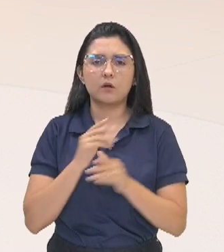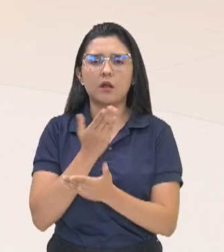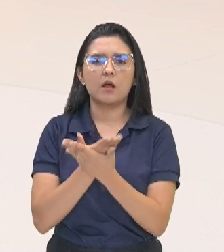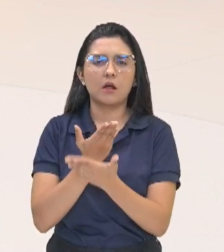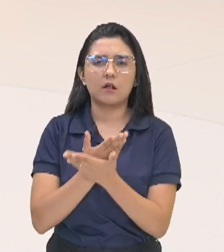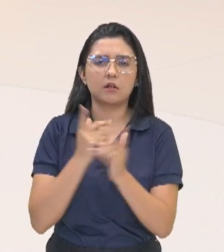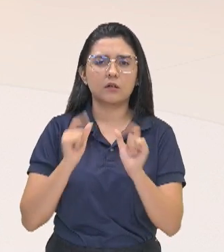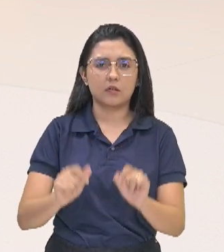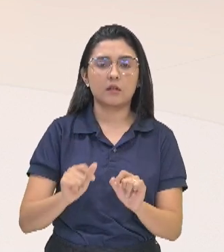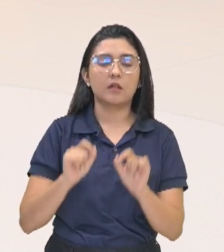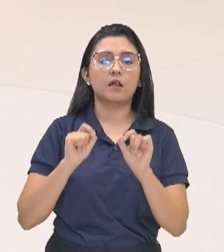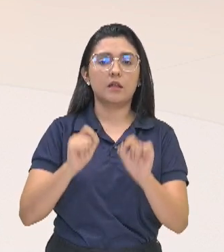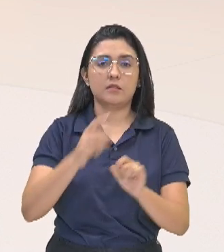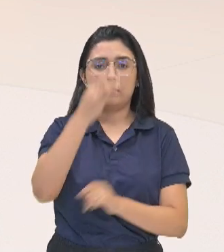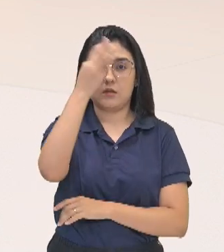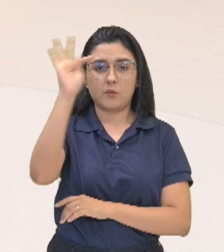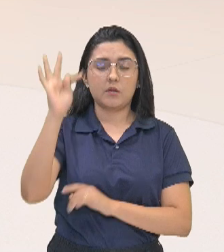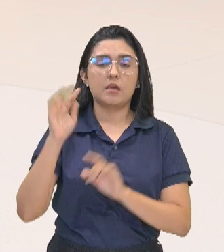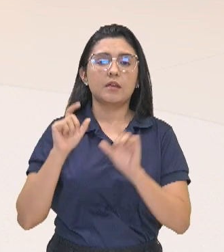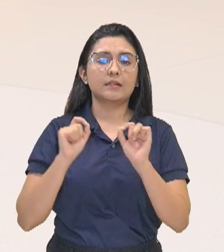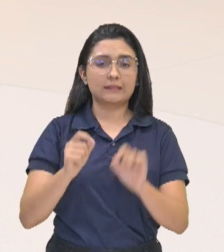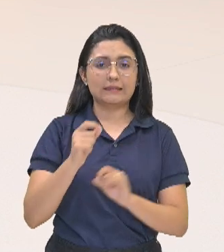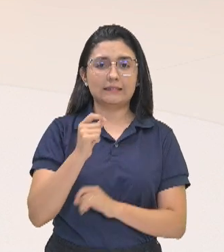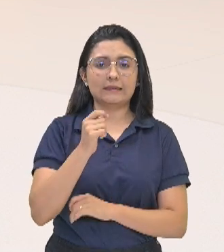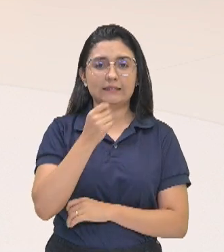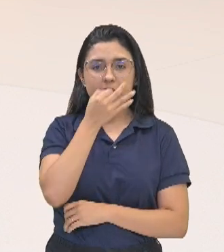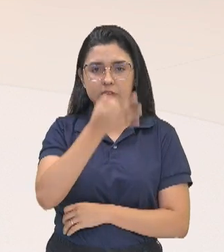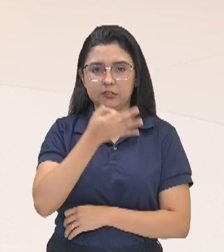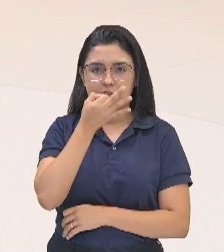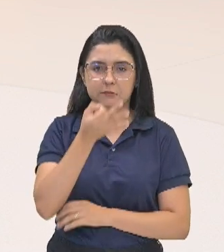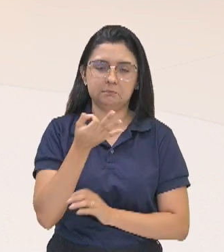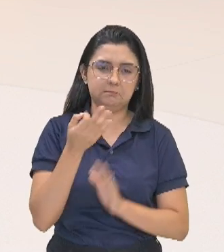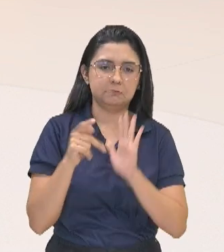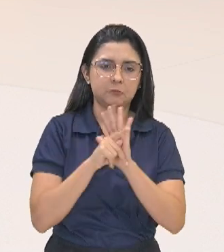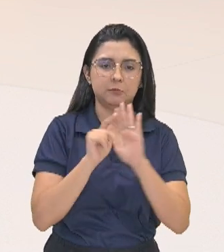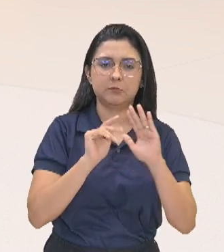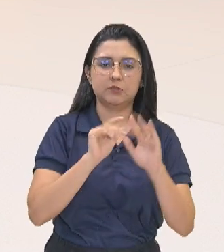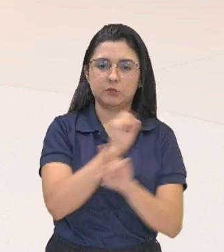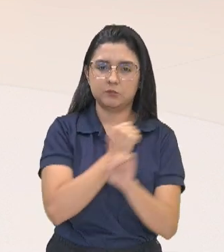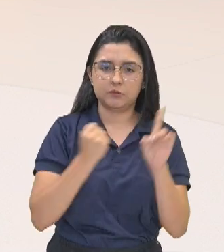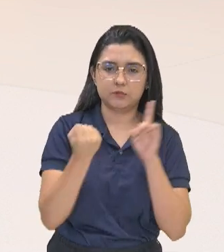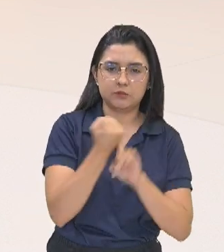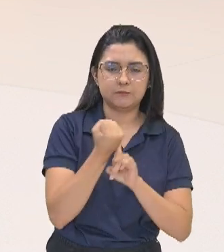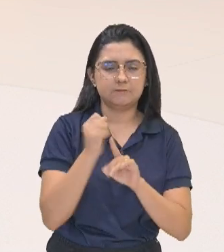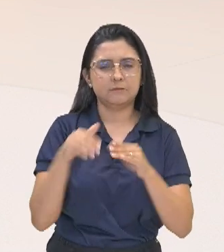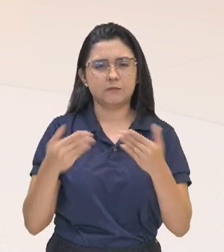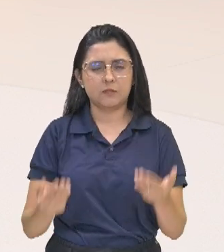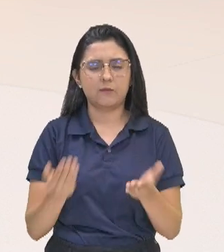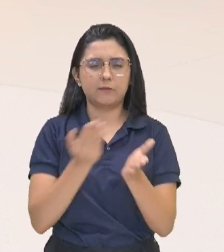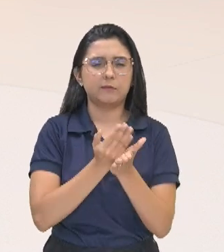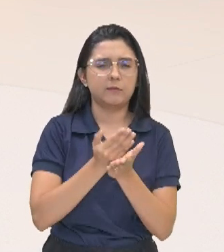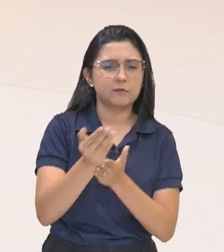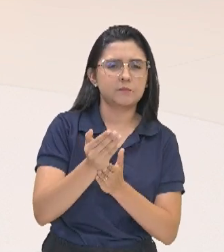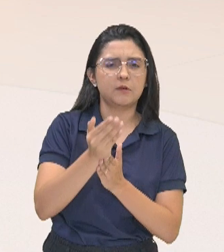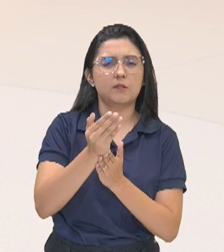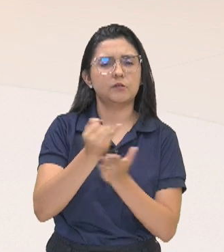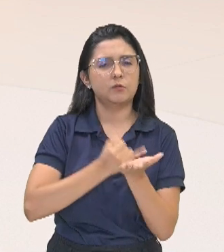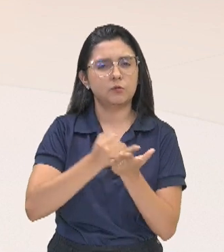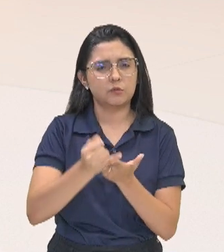teoria crítica da sociedade. Então vamos acompanhar esse primeiro momento, fazer aqui uma introdução para a gente entender e